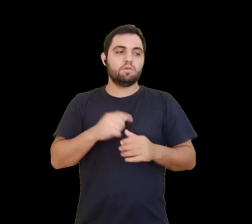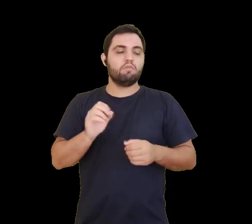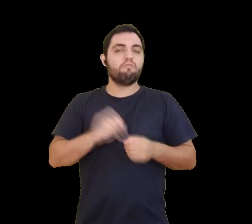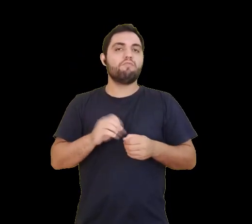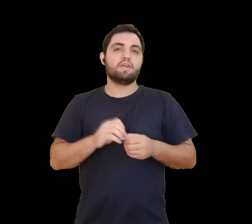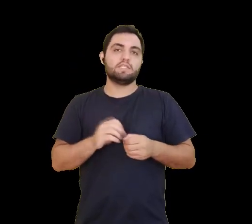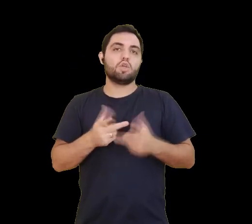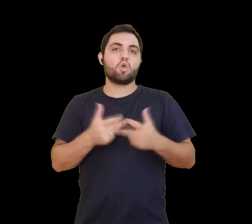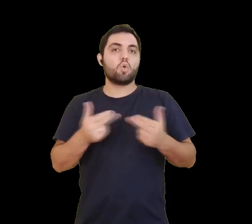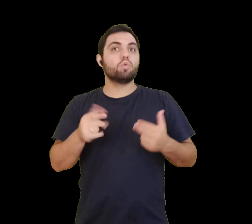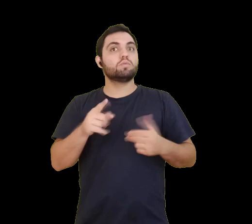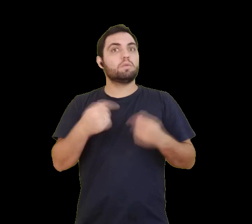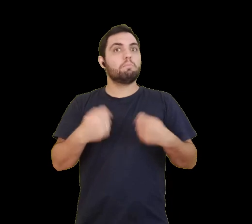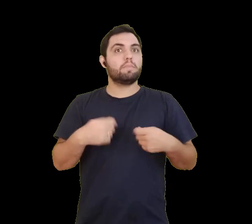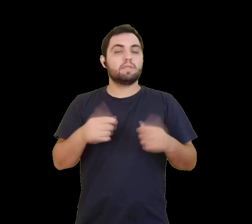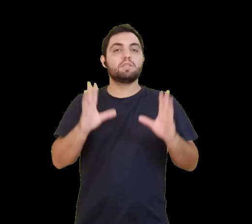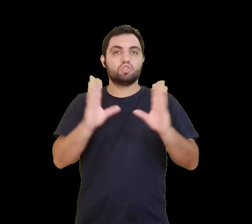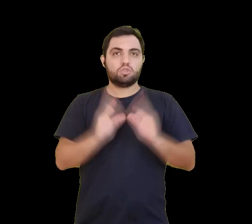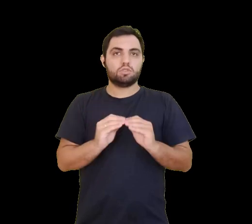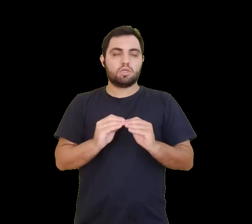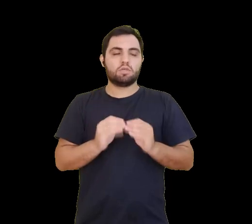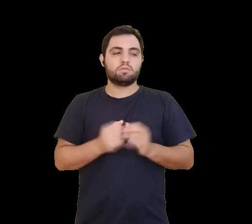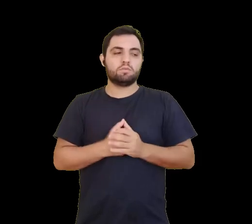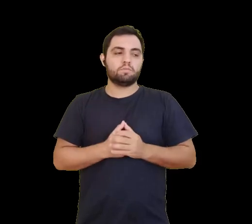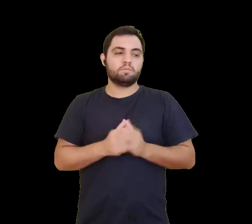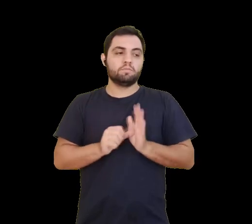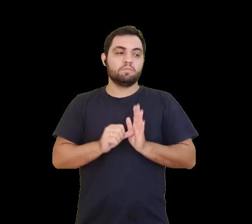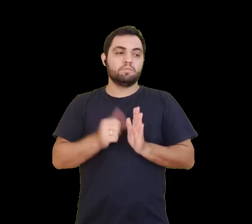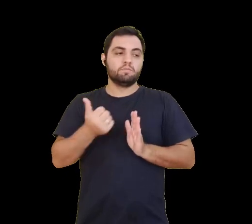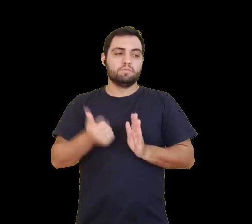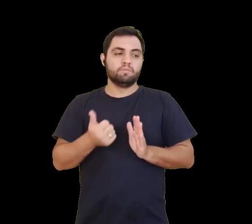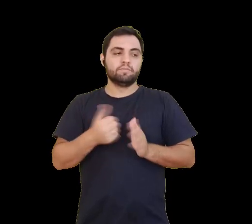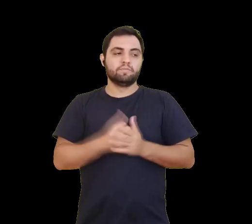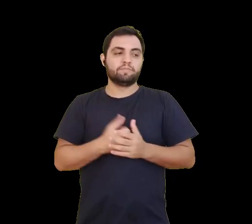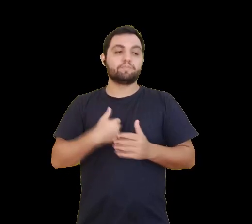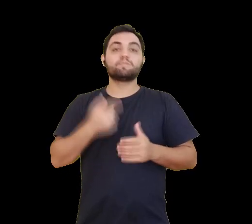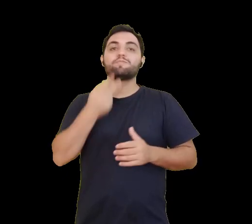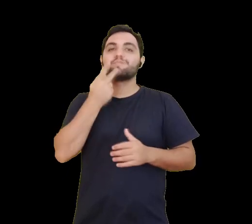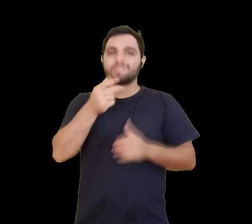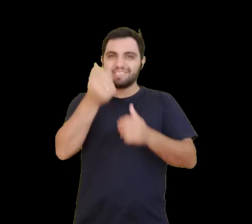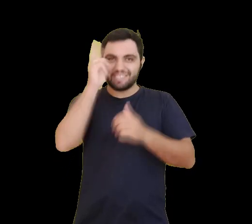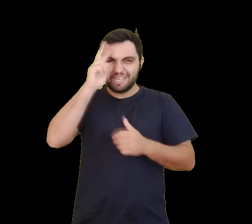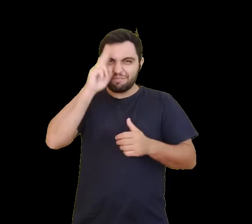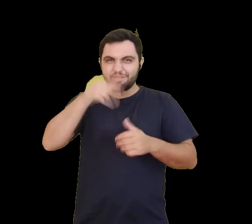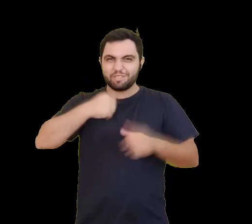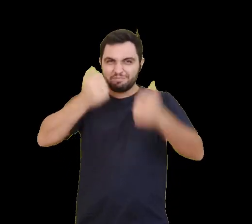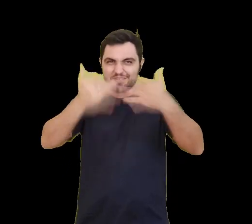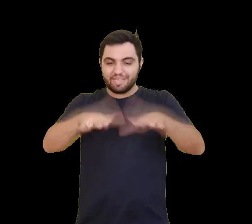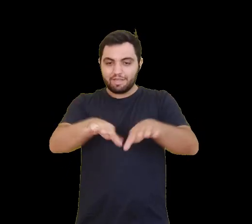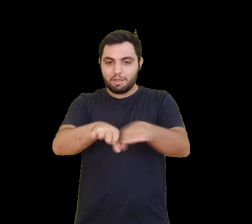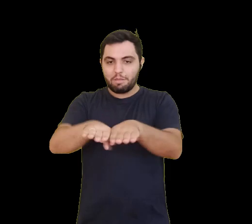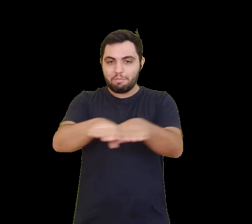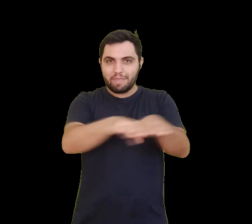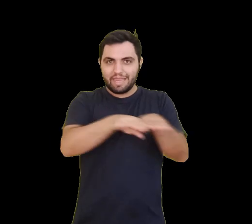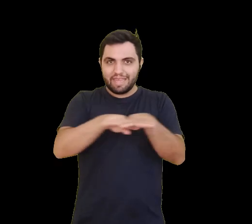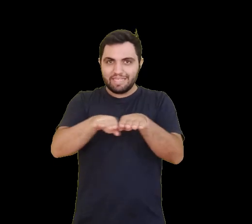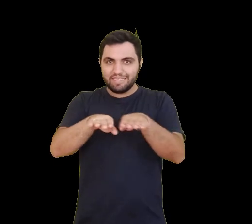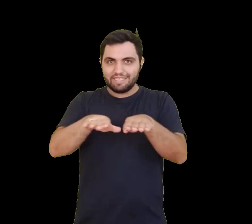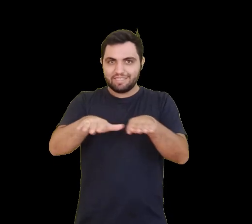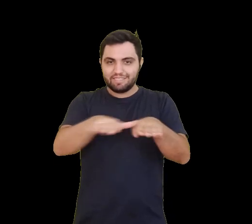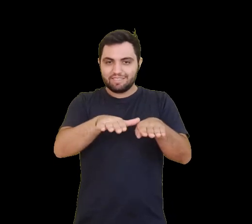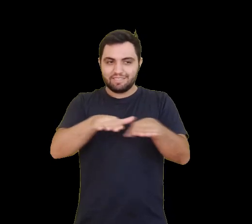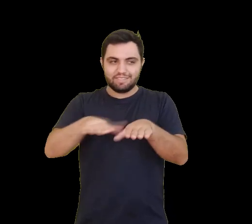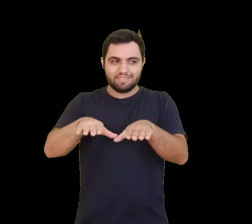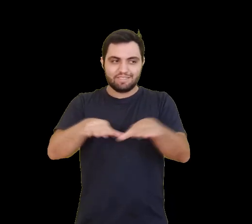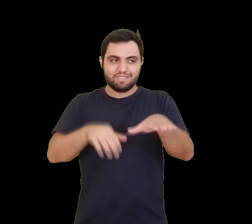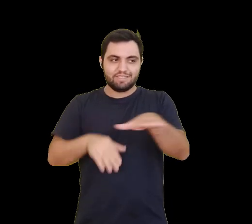você teria que fazer desligada. Primeiramente eu estava falando de uma bandeja, né? Vou pegar essa bandeja aqui e vou